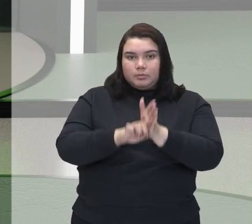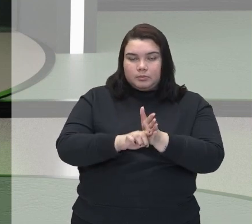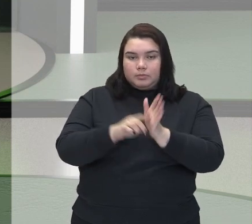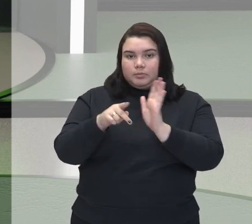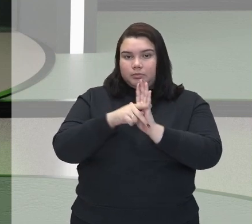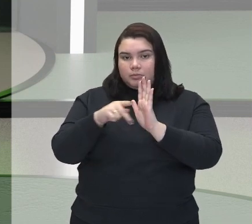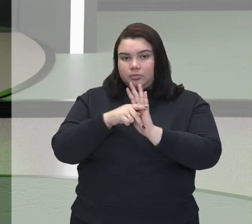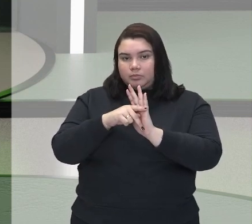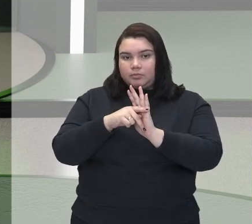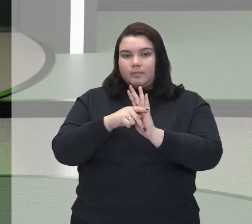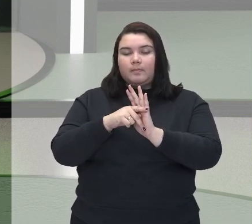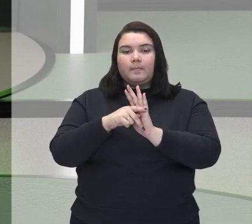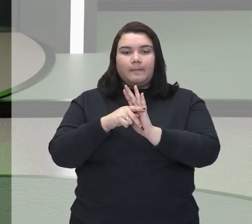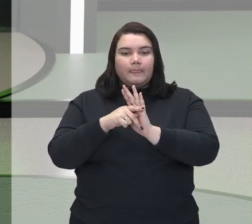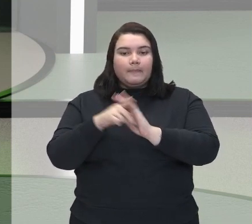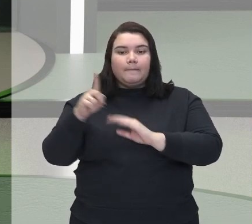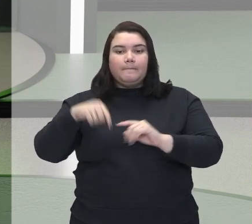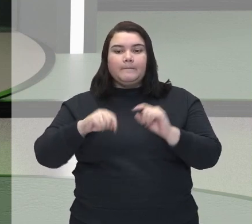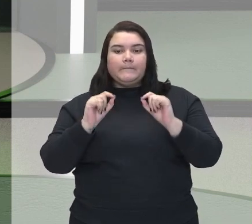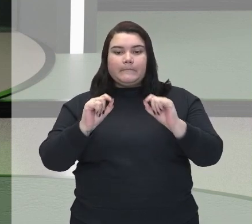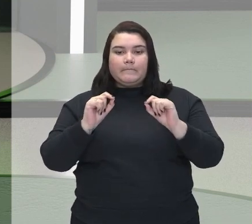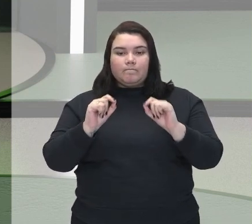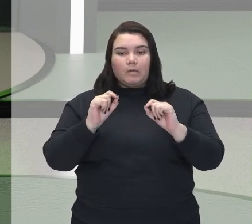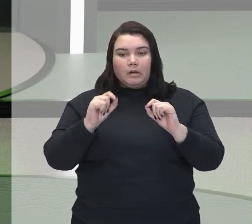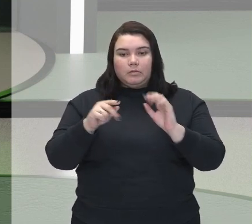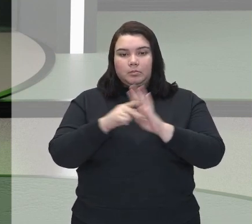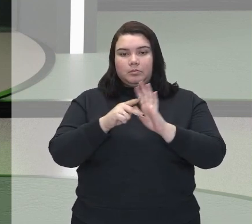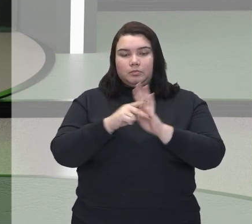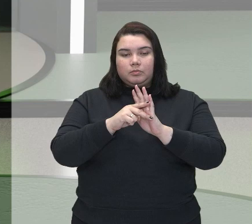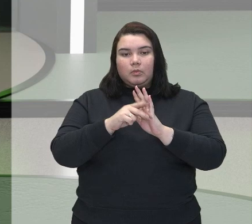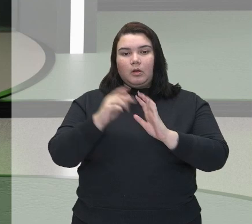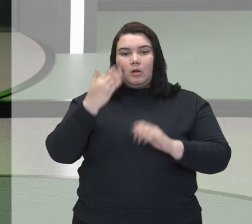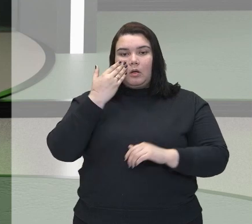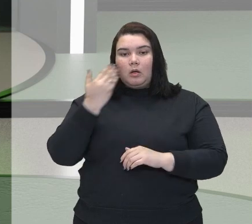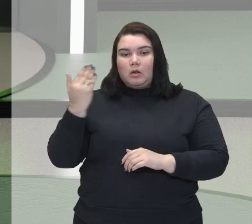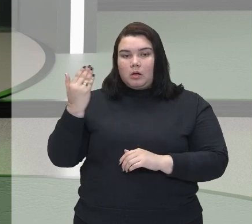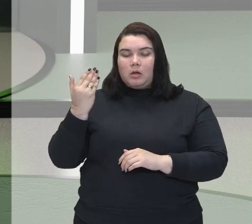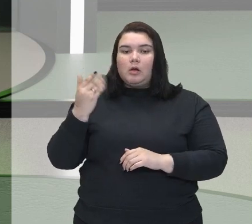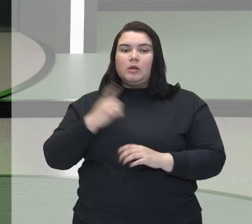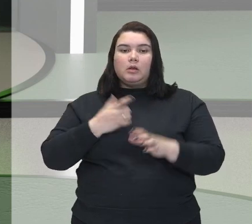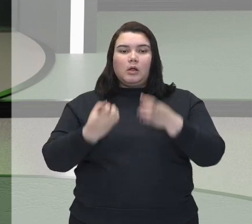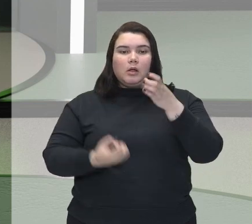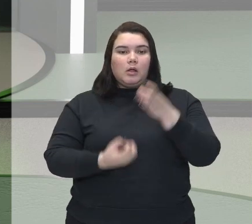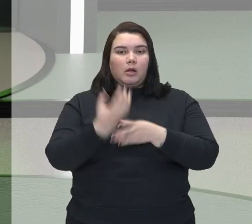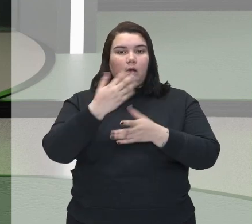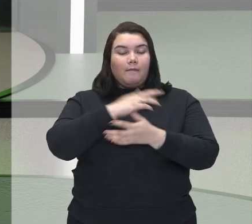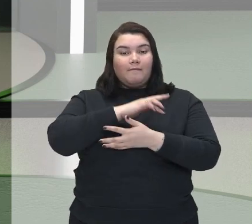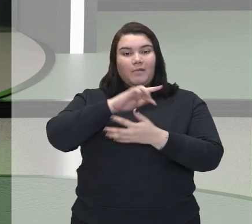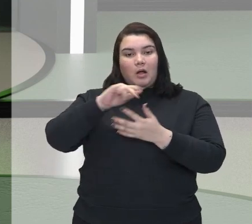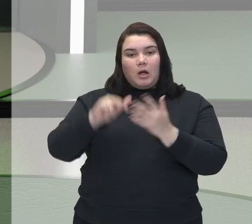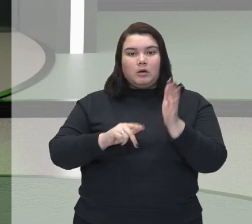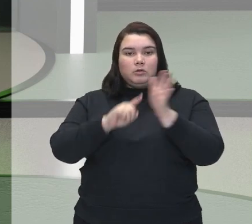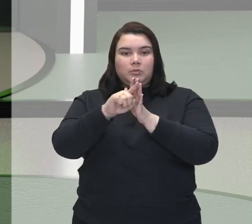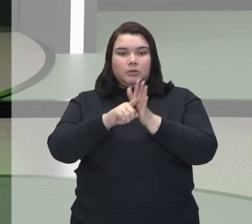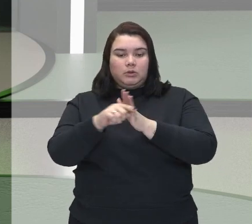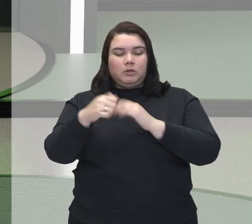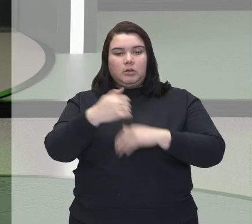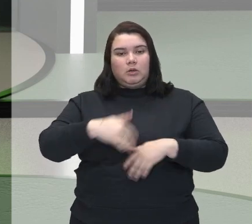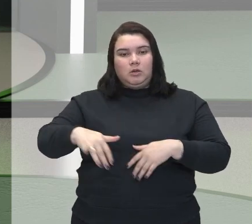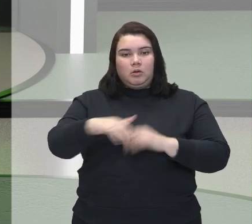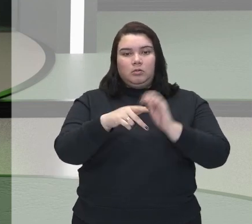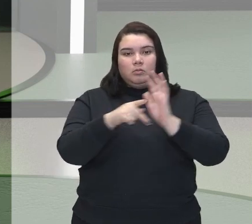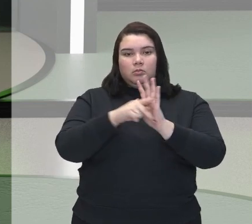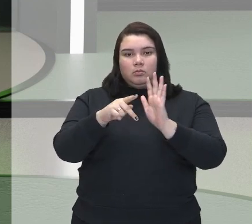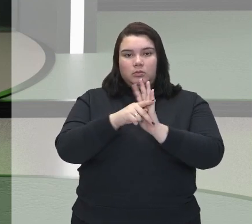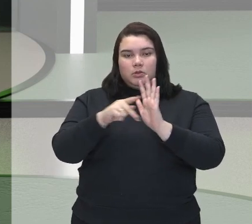aqui, que é a talidomida, que surgiram muitas pesquisas nessa área da